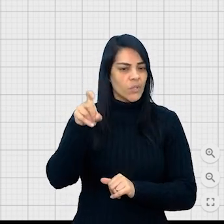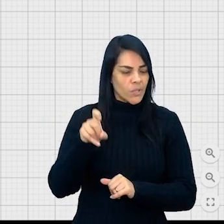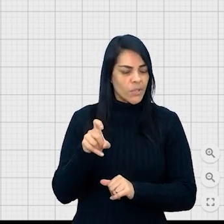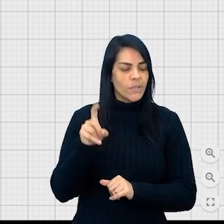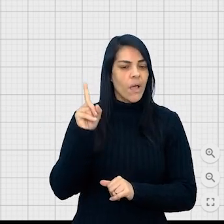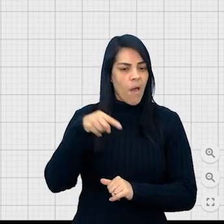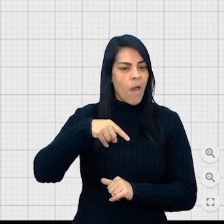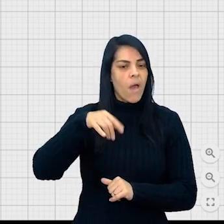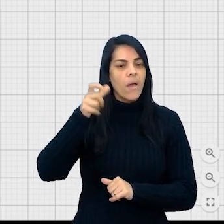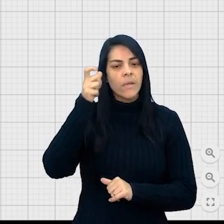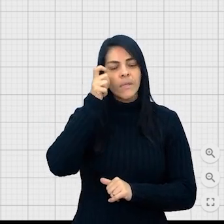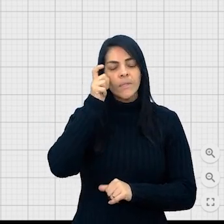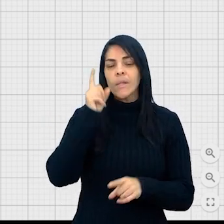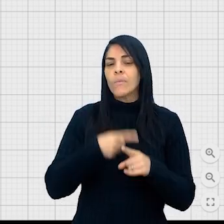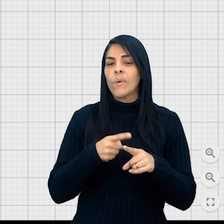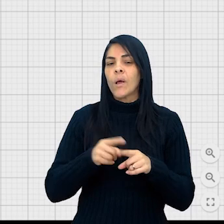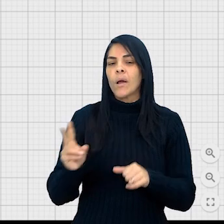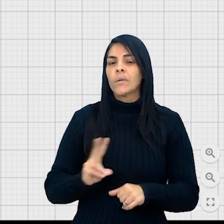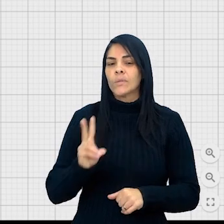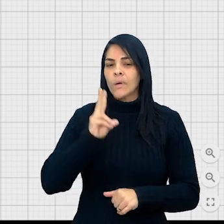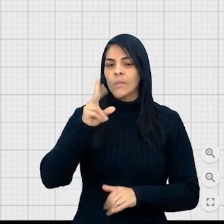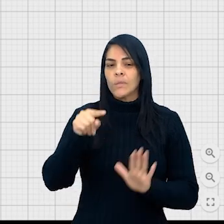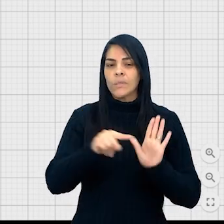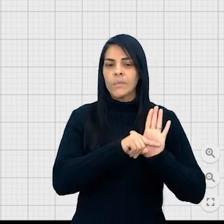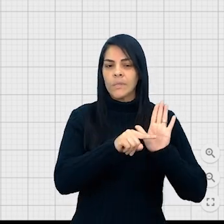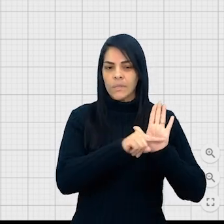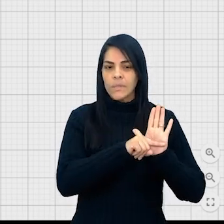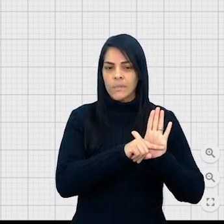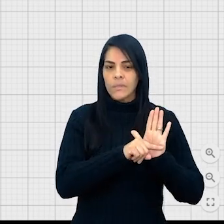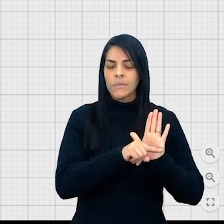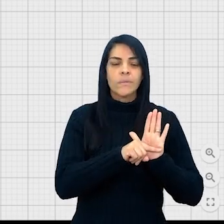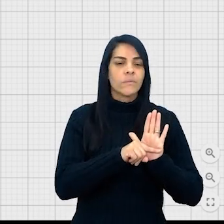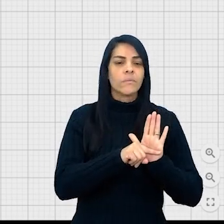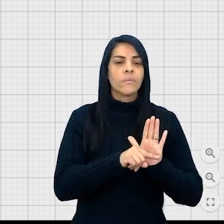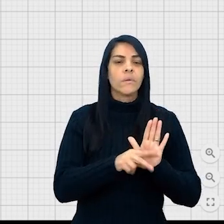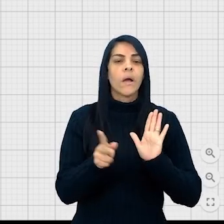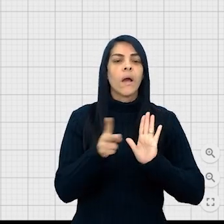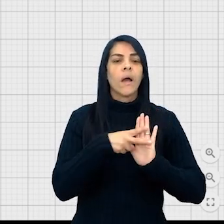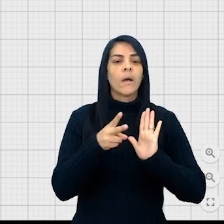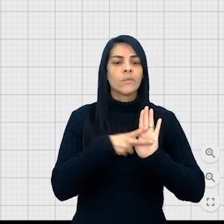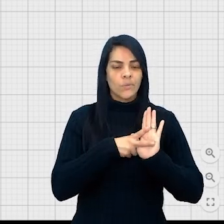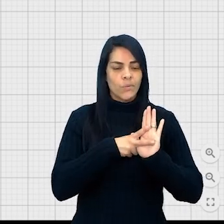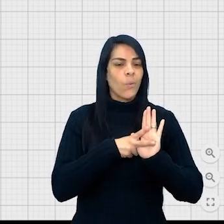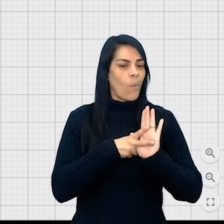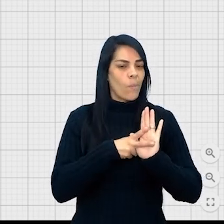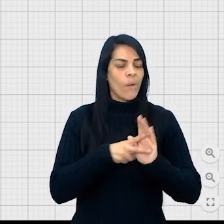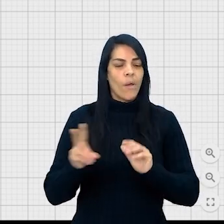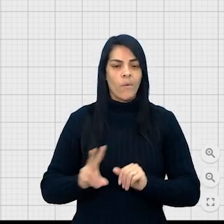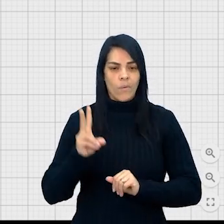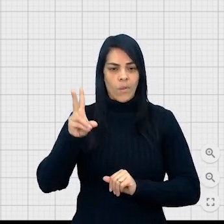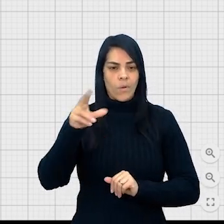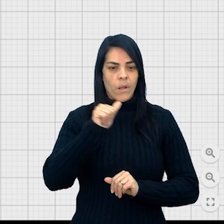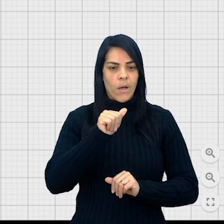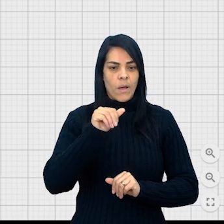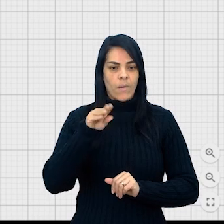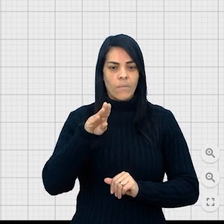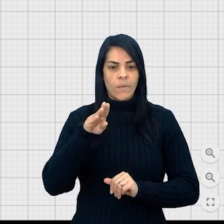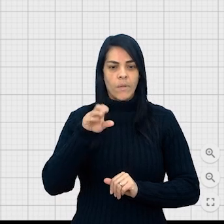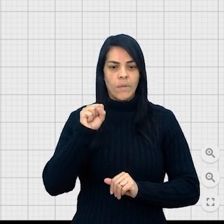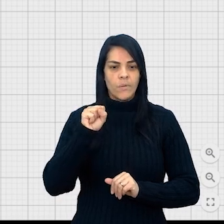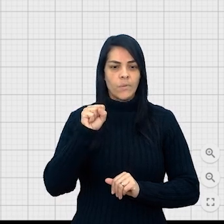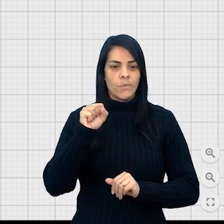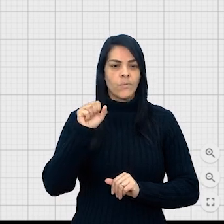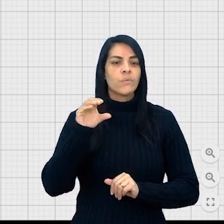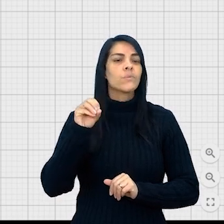isso, porque os valores negativos em módulo assumem valores absolutos, então eles se transformam